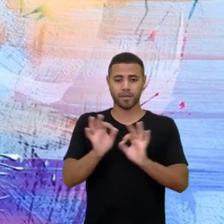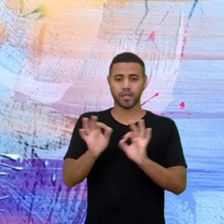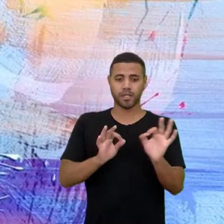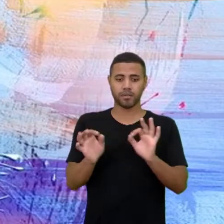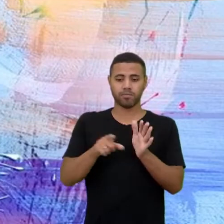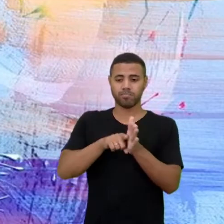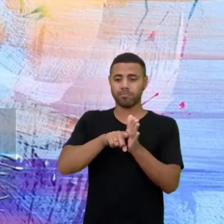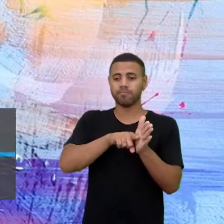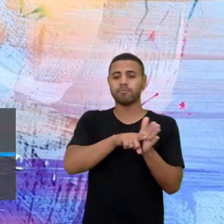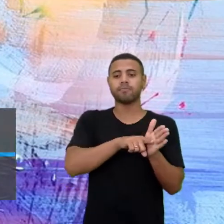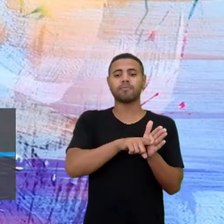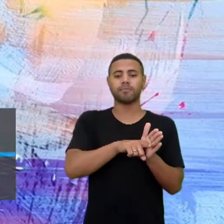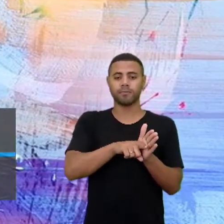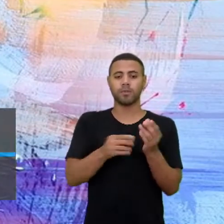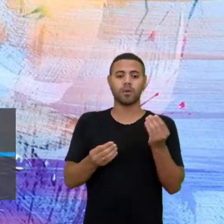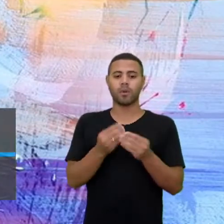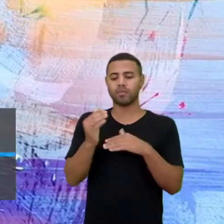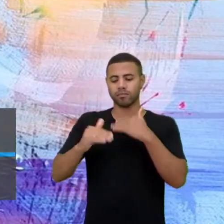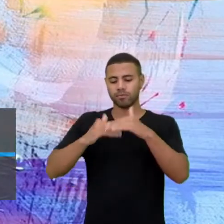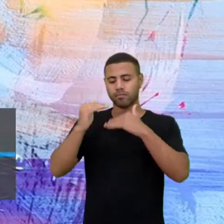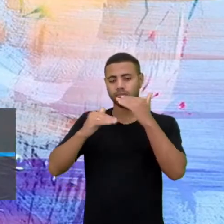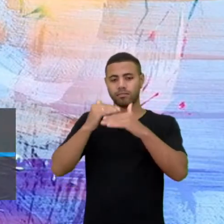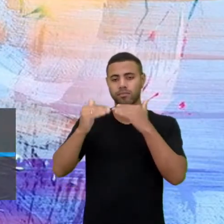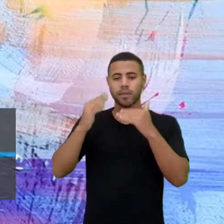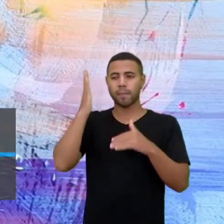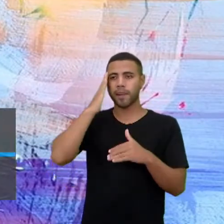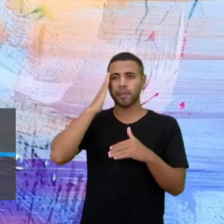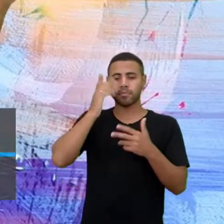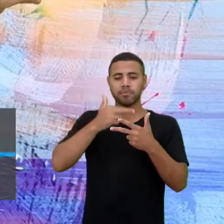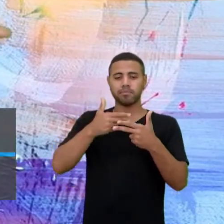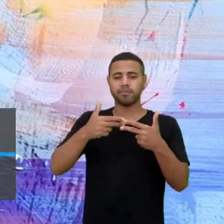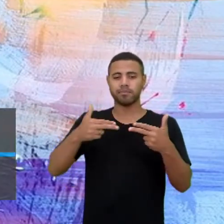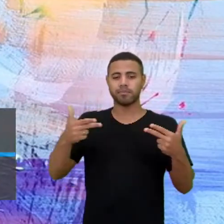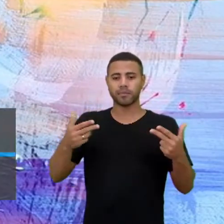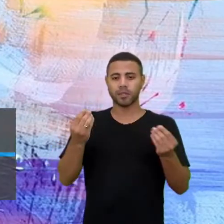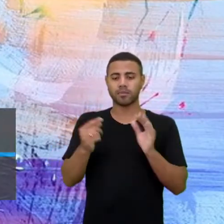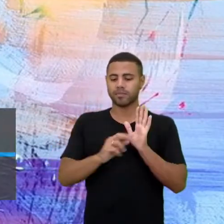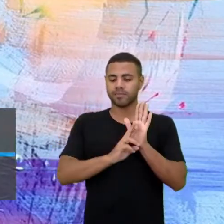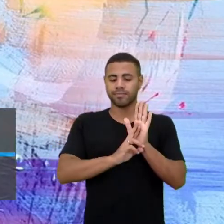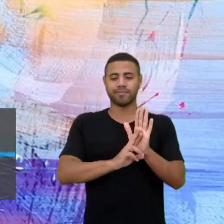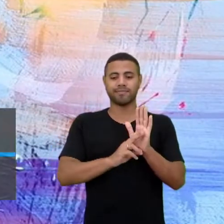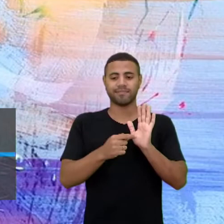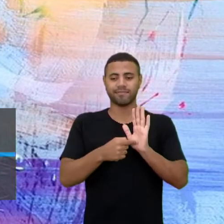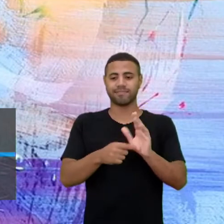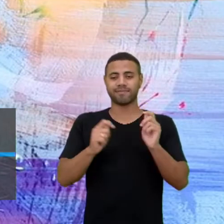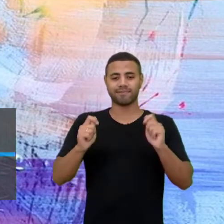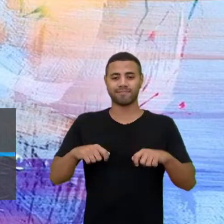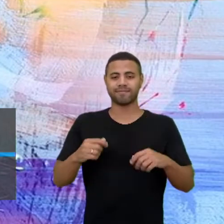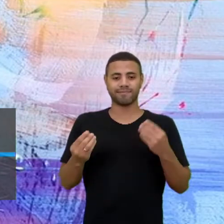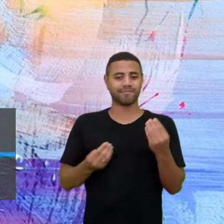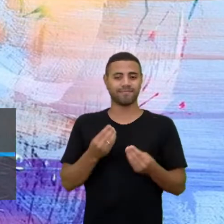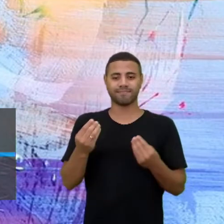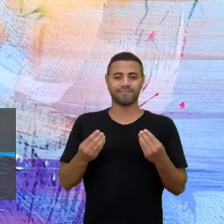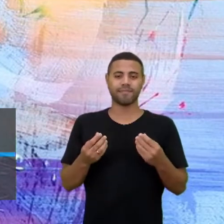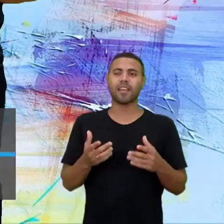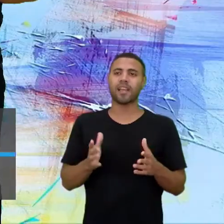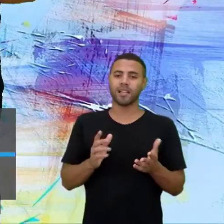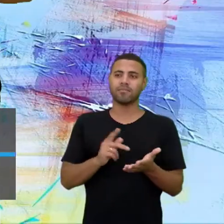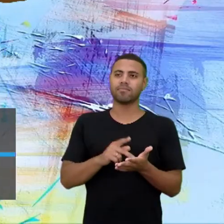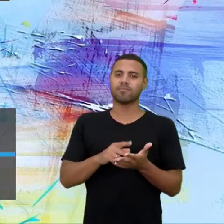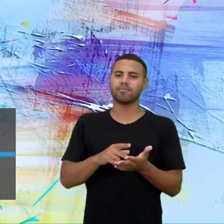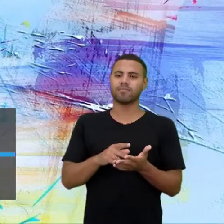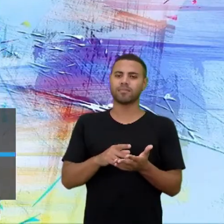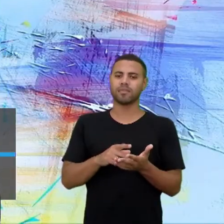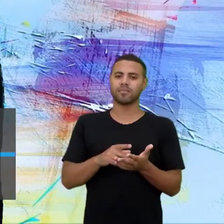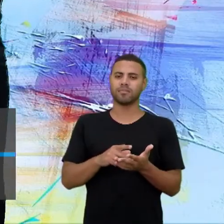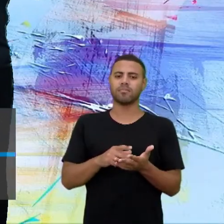fazer mesmo uma construção dos saberes. Que referências nós podemos trazer, na verdade? Então, eu estava brincando com relação ao